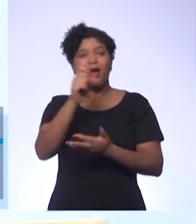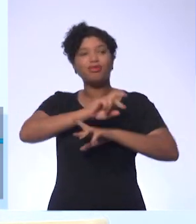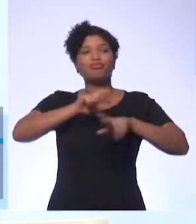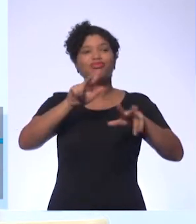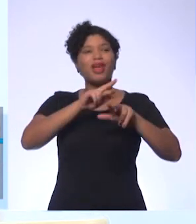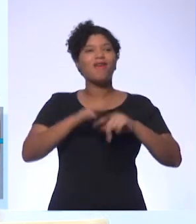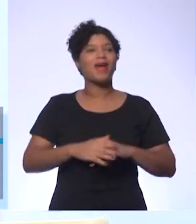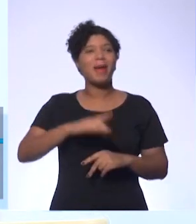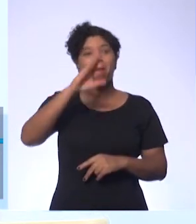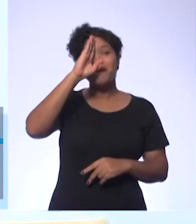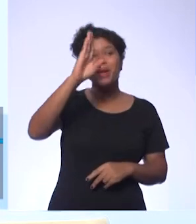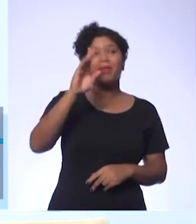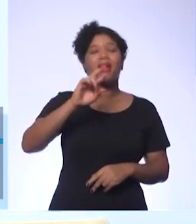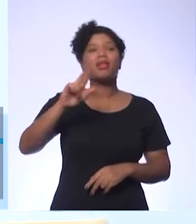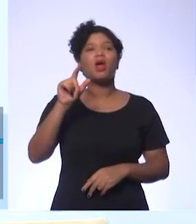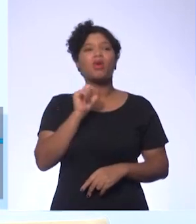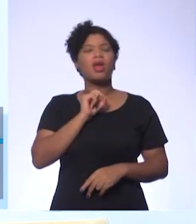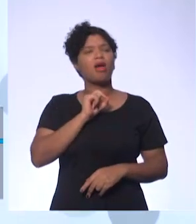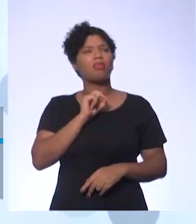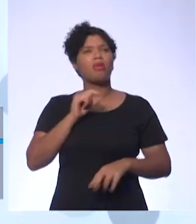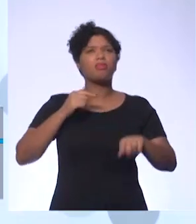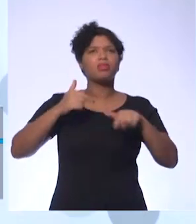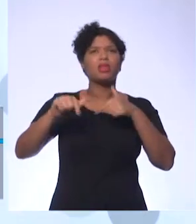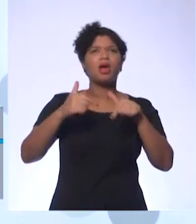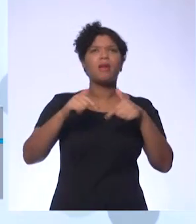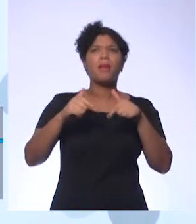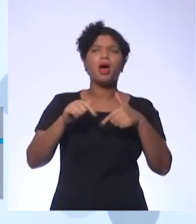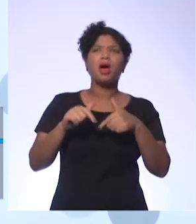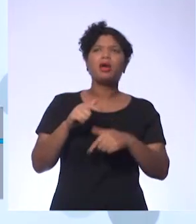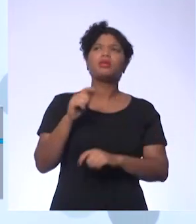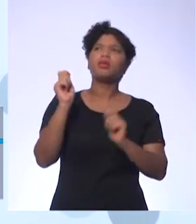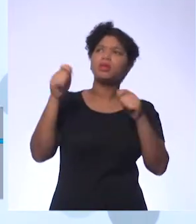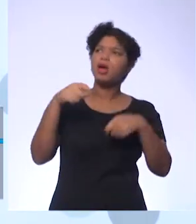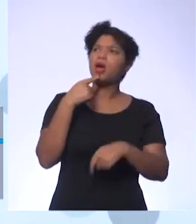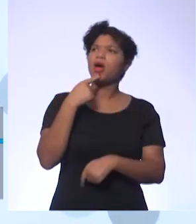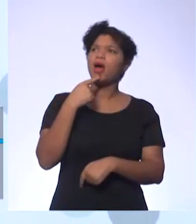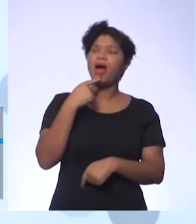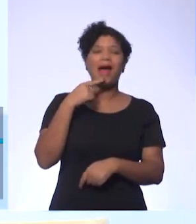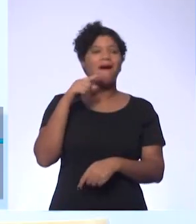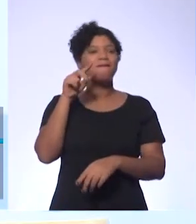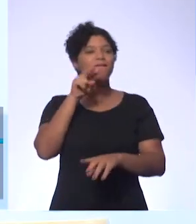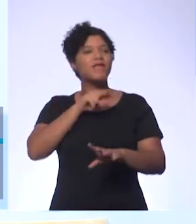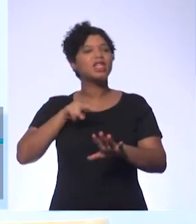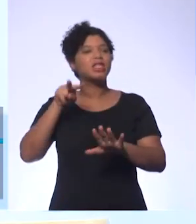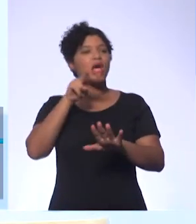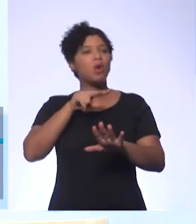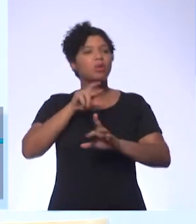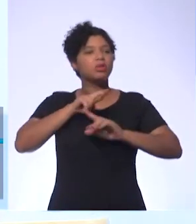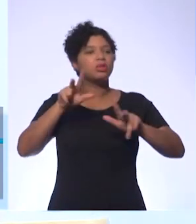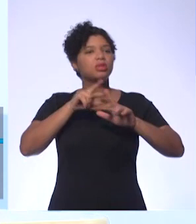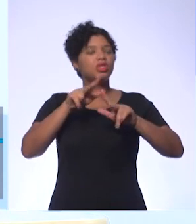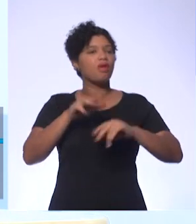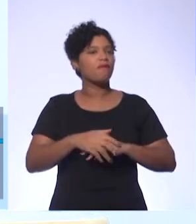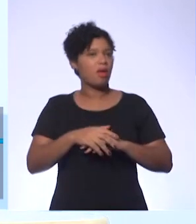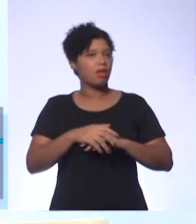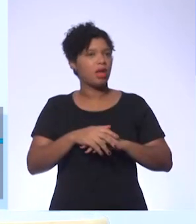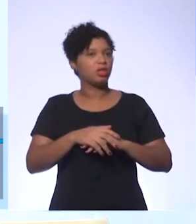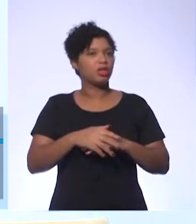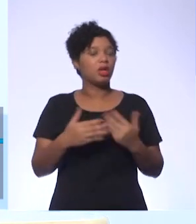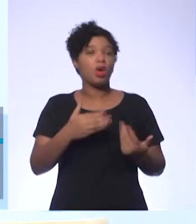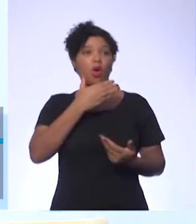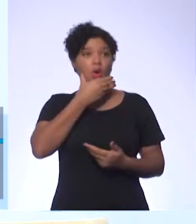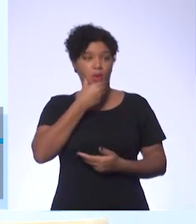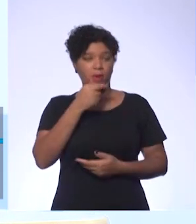elementos fundamentais foi a ruptura em relação ao trabalho. Dentro da lógica do protestantismo, do puritanismo, né, que o